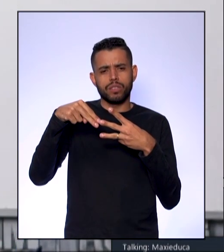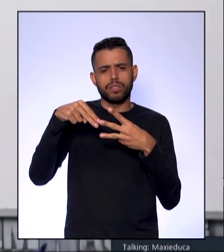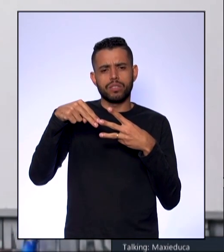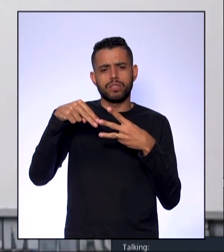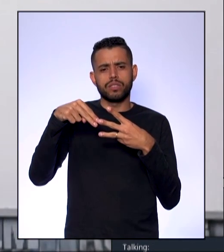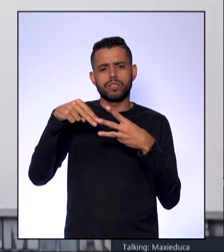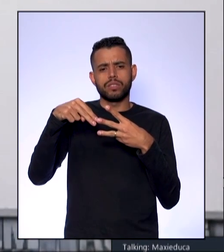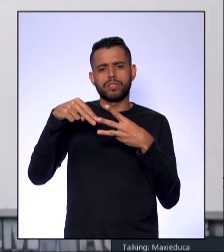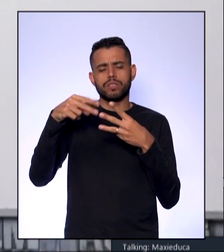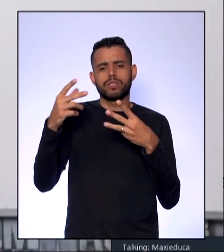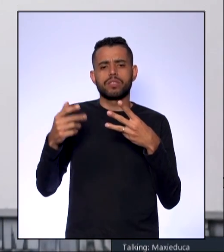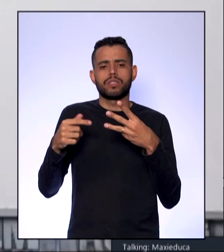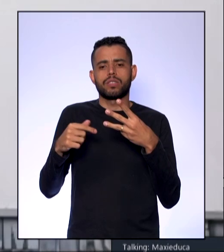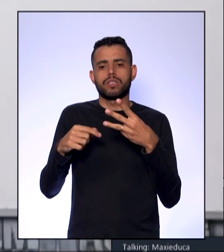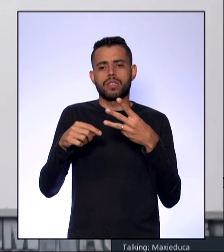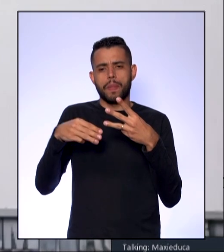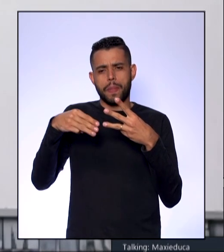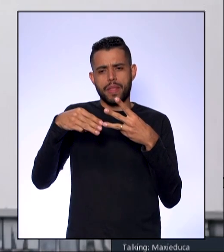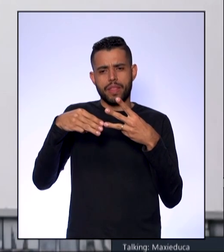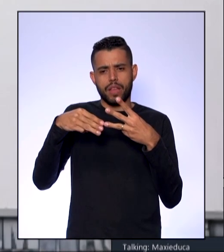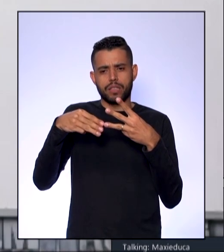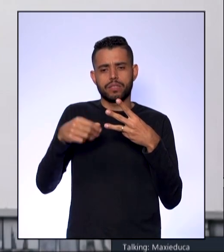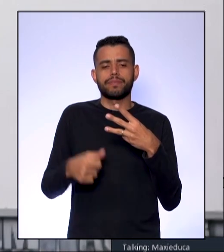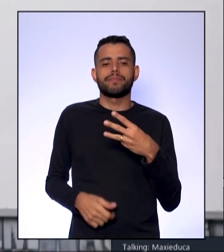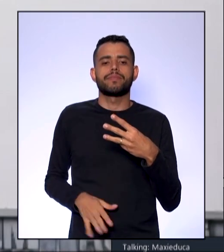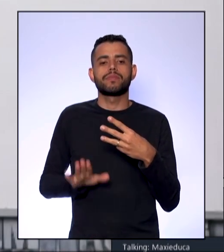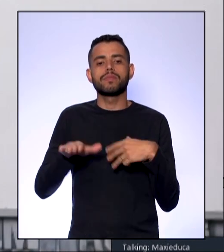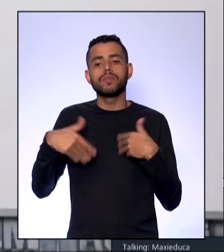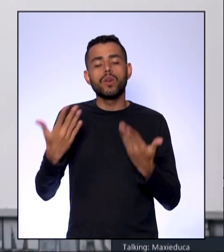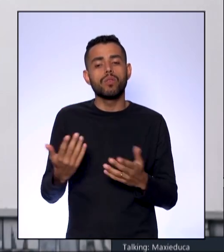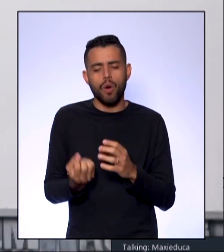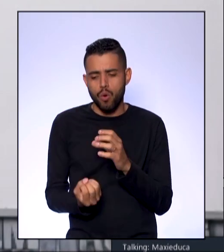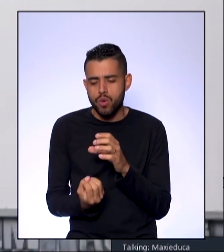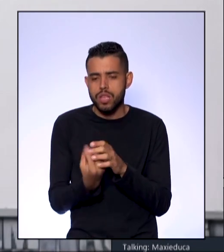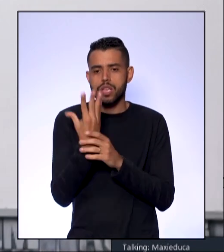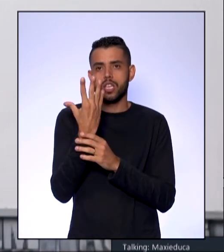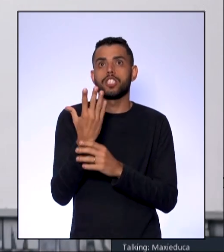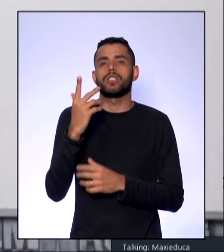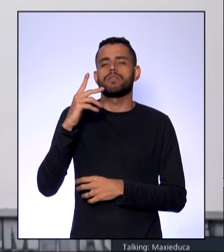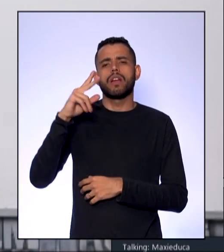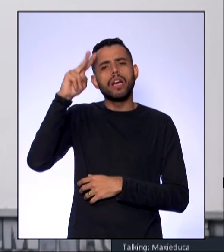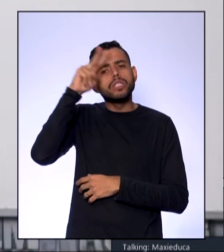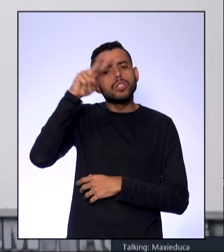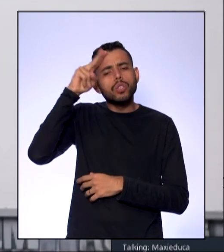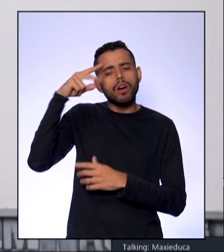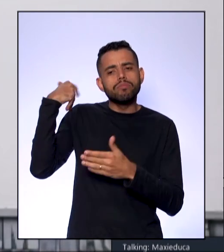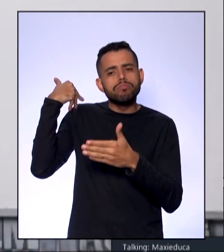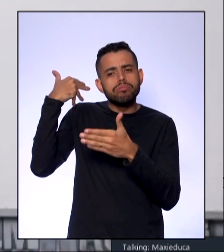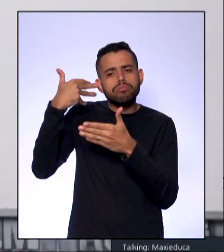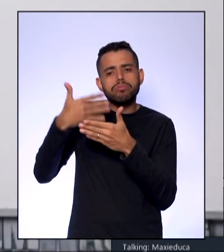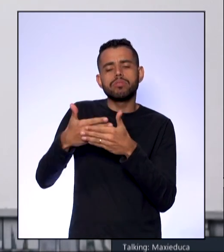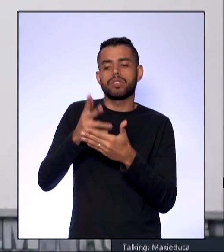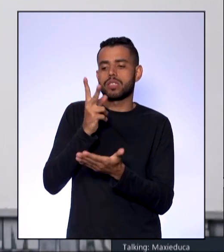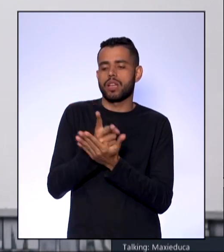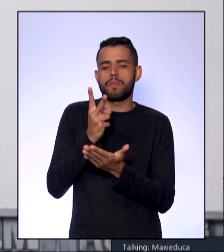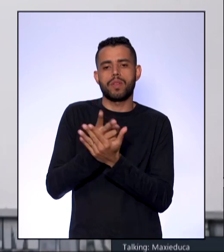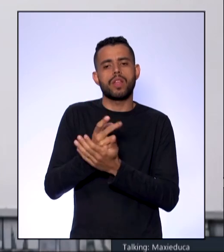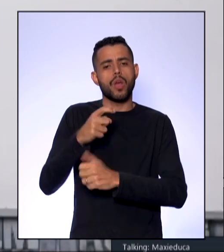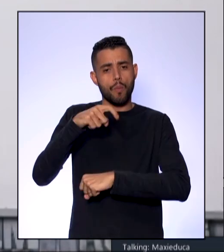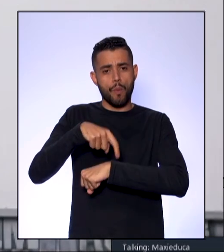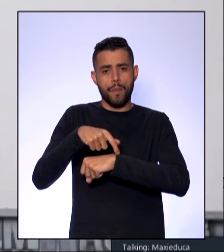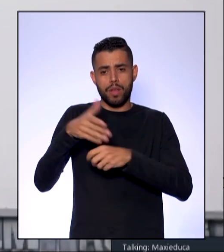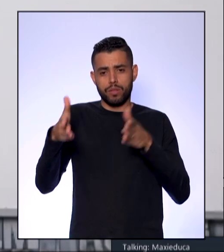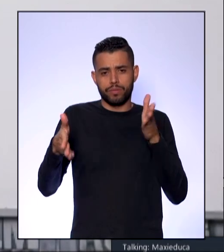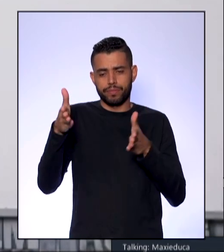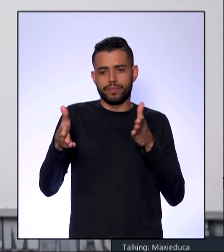significa? A origem, a formação da história está vinculada a este momento que nós chamamos